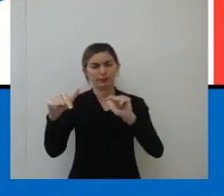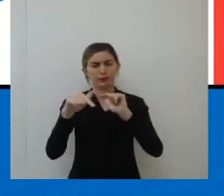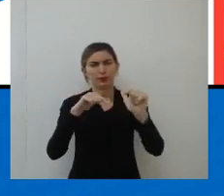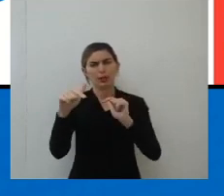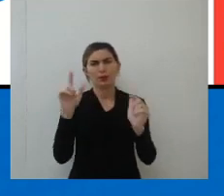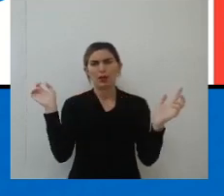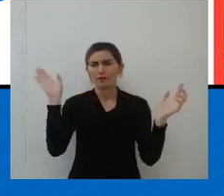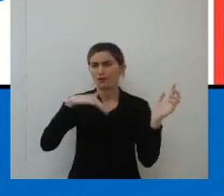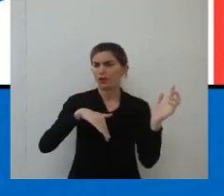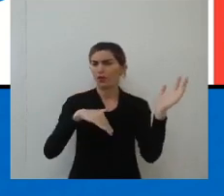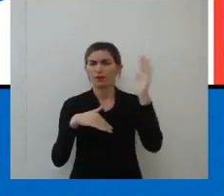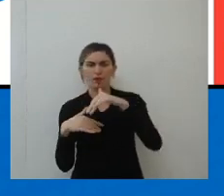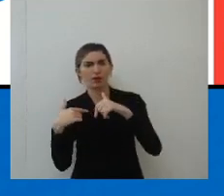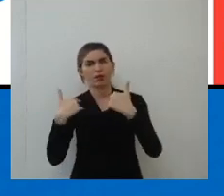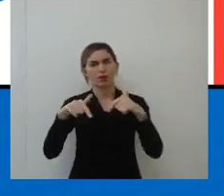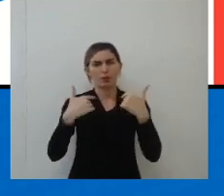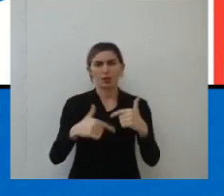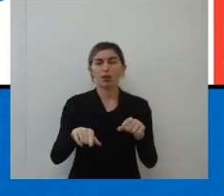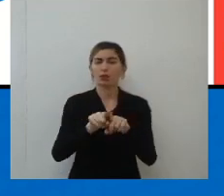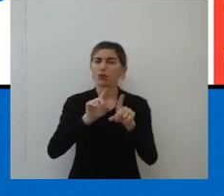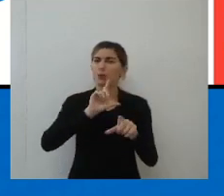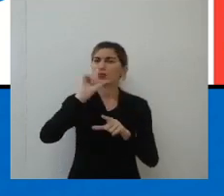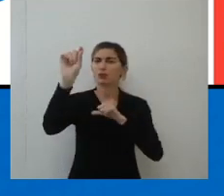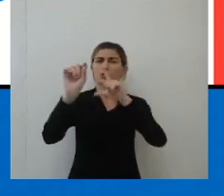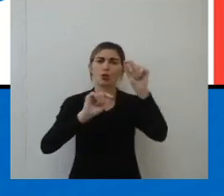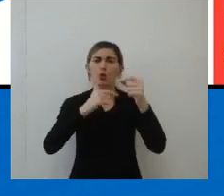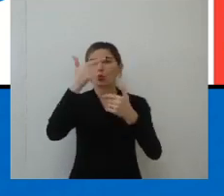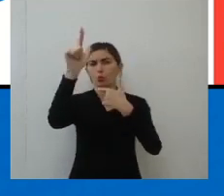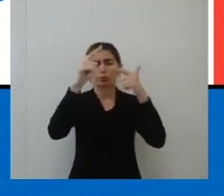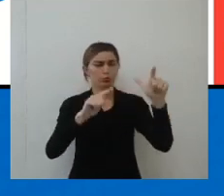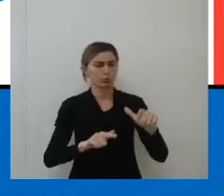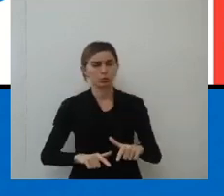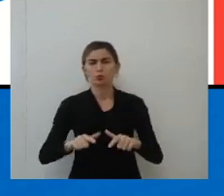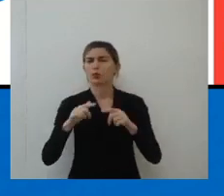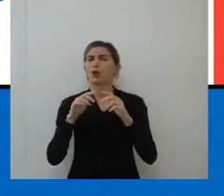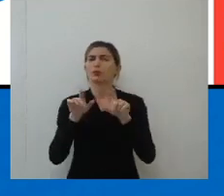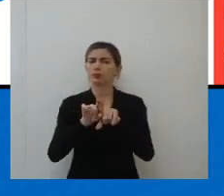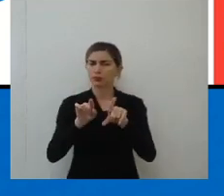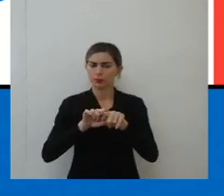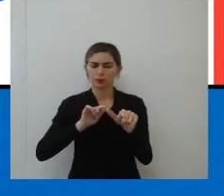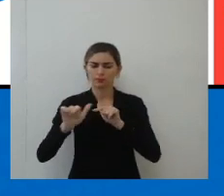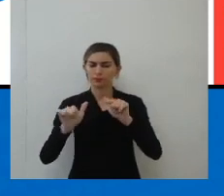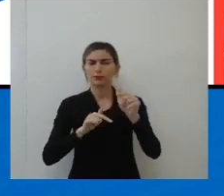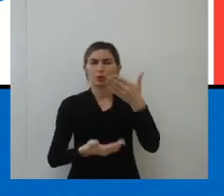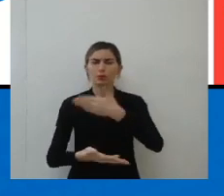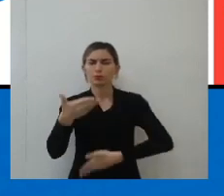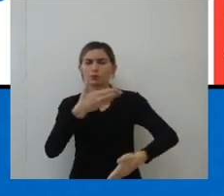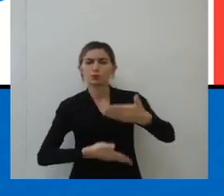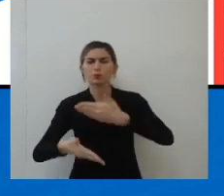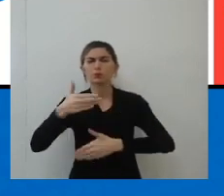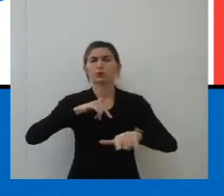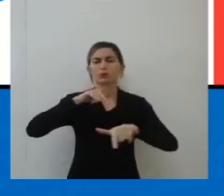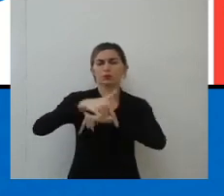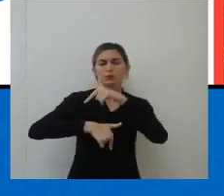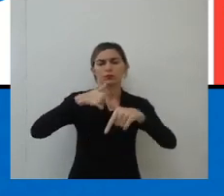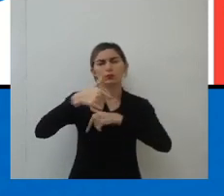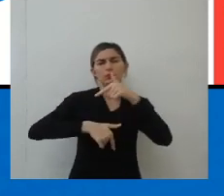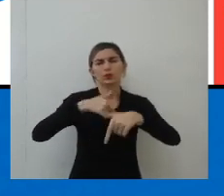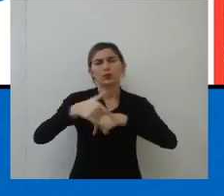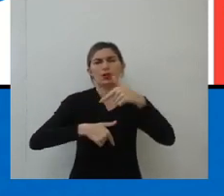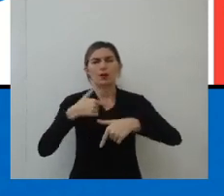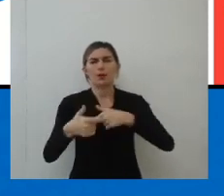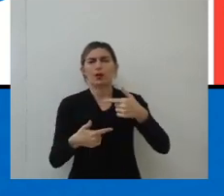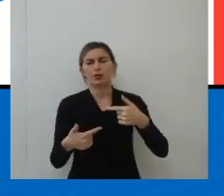Recife, tá? E também saindo de Recife para trabalhar em outras localidades. Então, há uma concentração de serviços e de